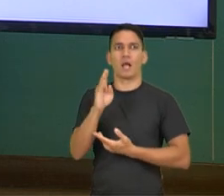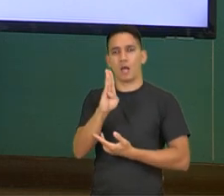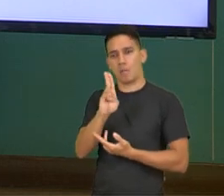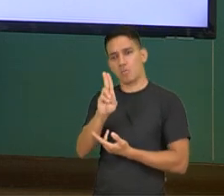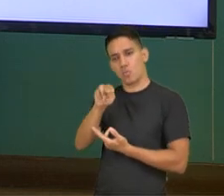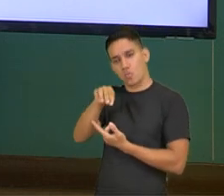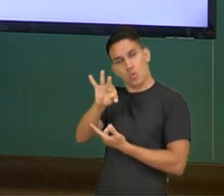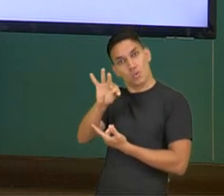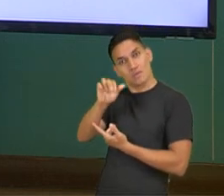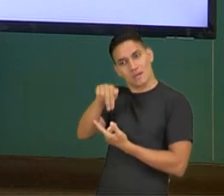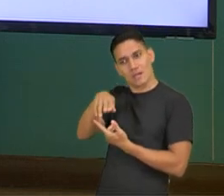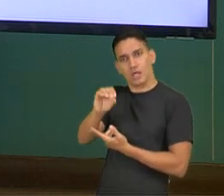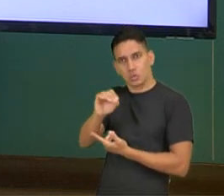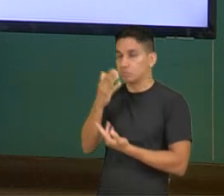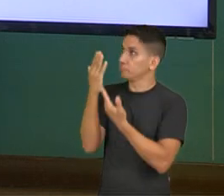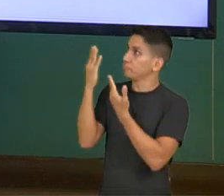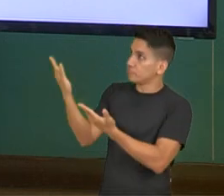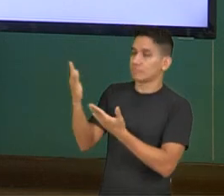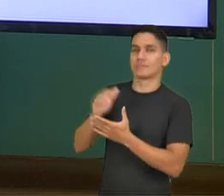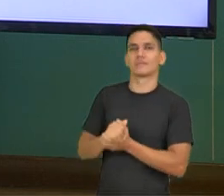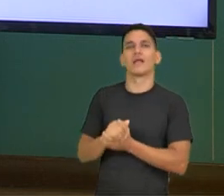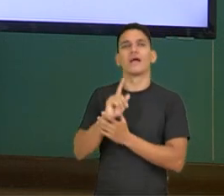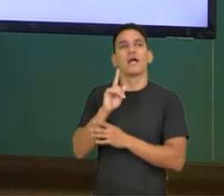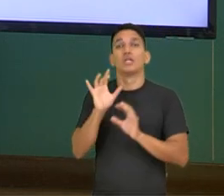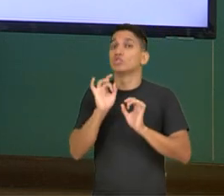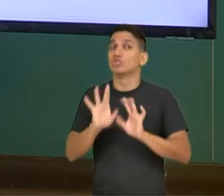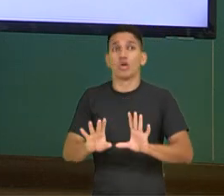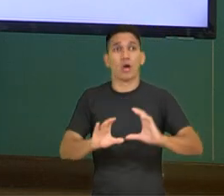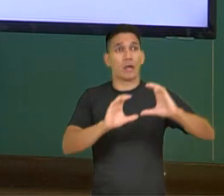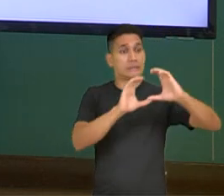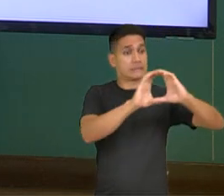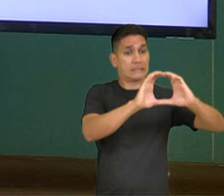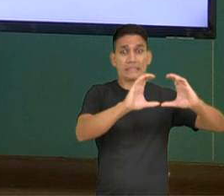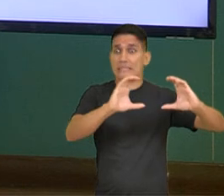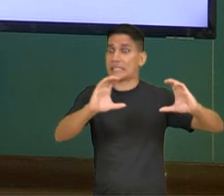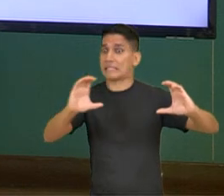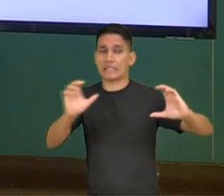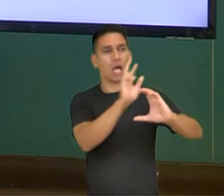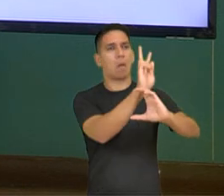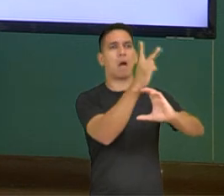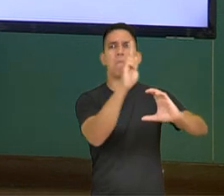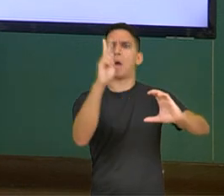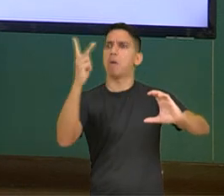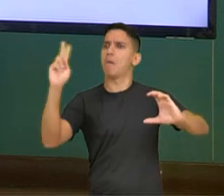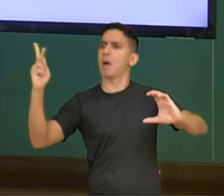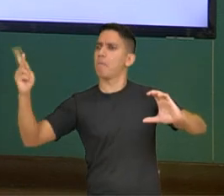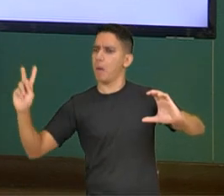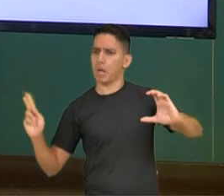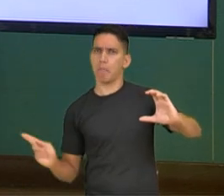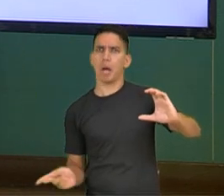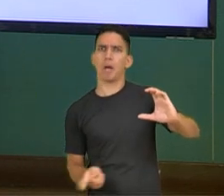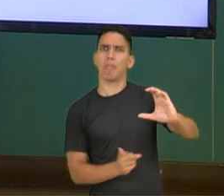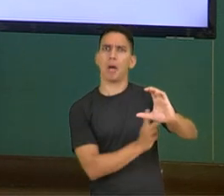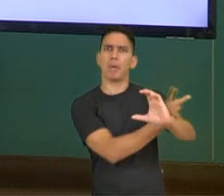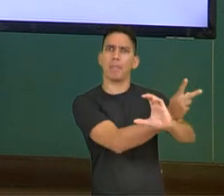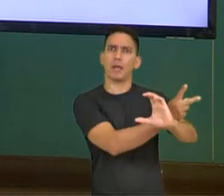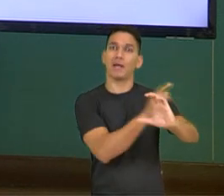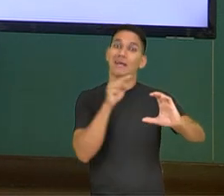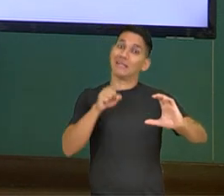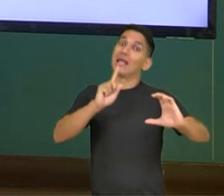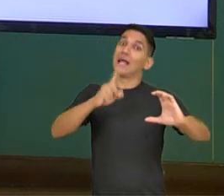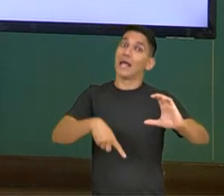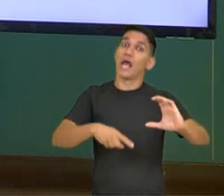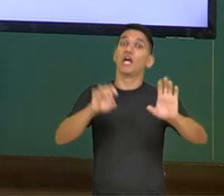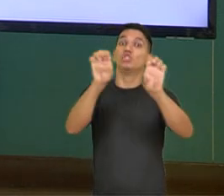de butano. Então, nós temos aqui apenas ligações simples entre os carbonos. Isso define-o como